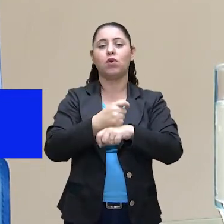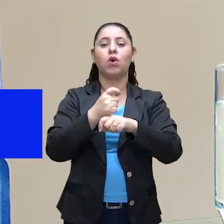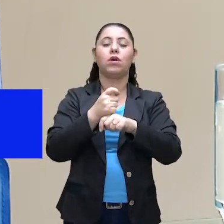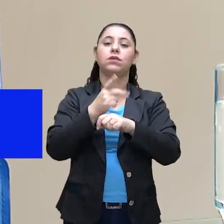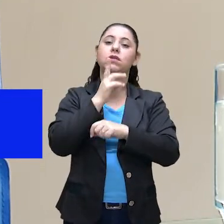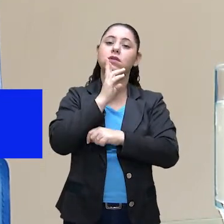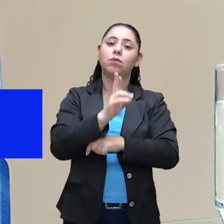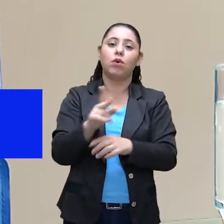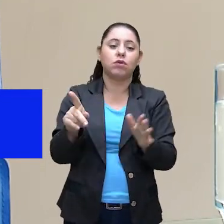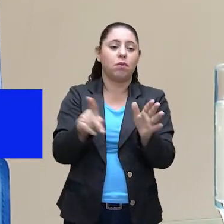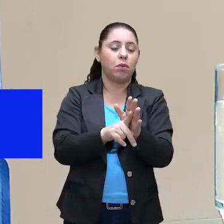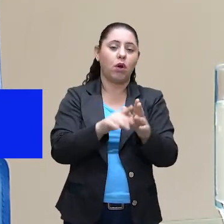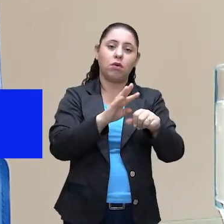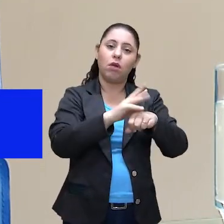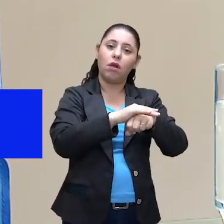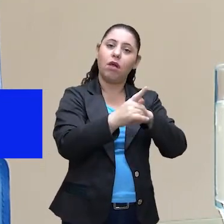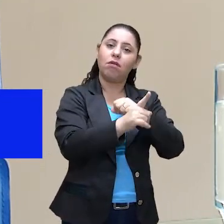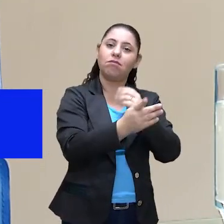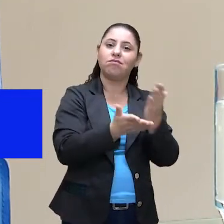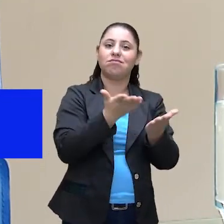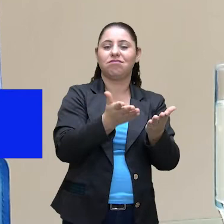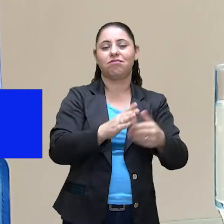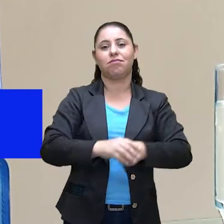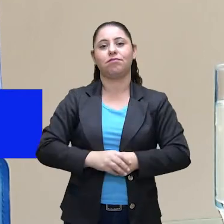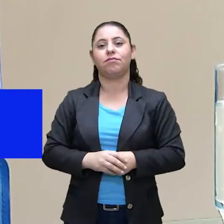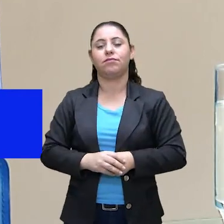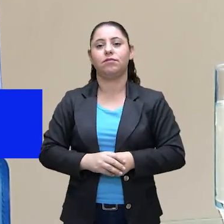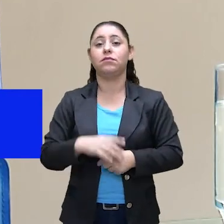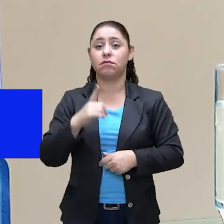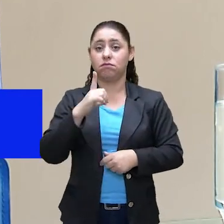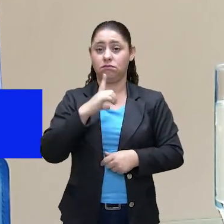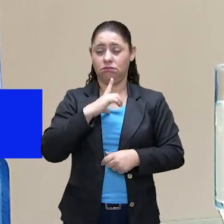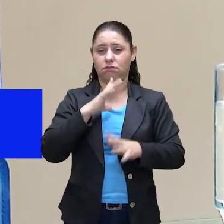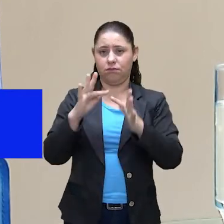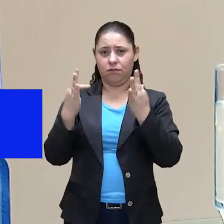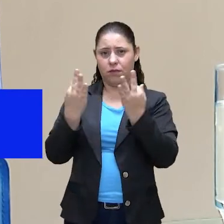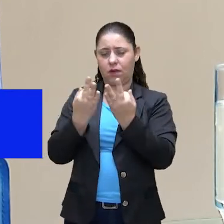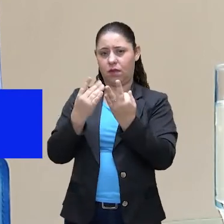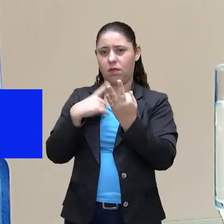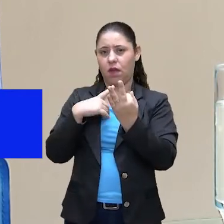melhor vai ser o resultado desse indivíduo. Se a família tiver como